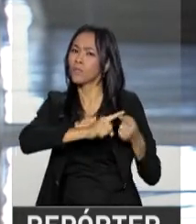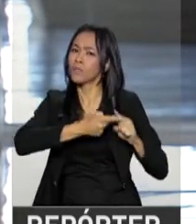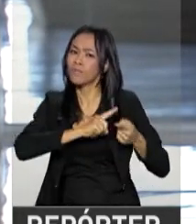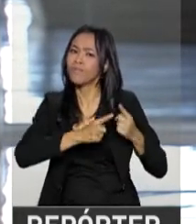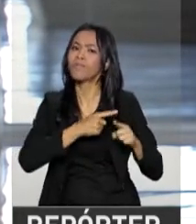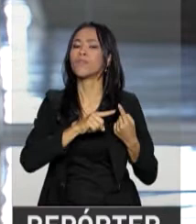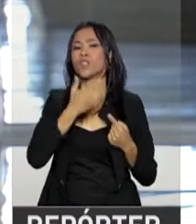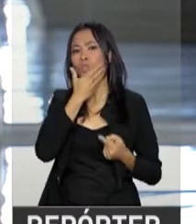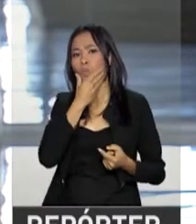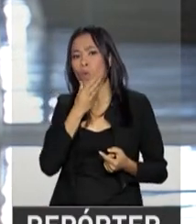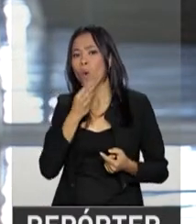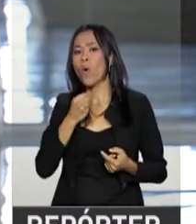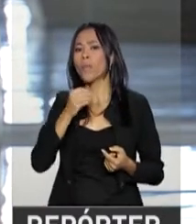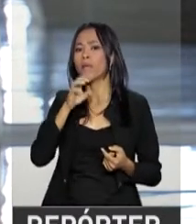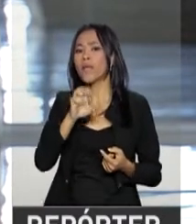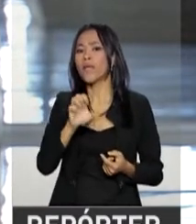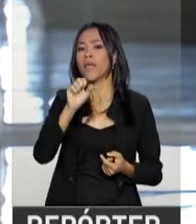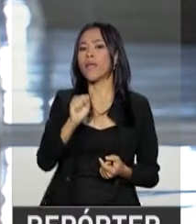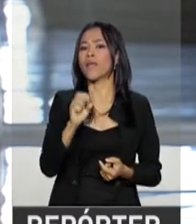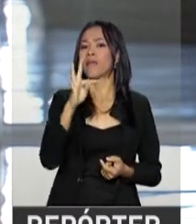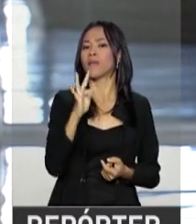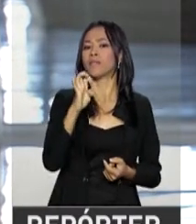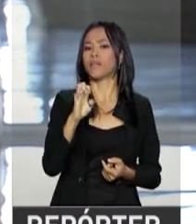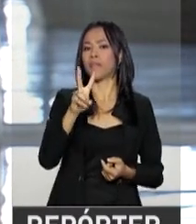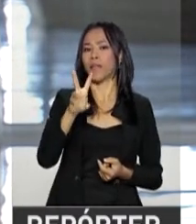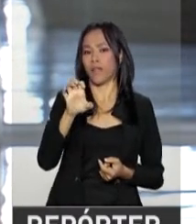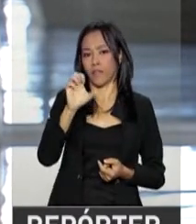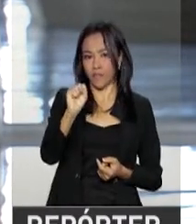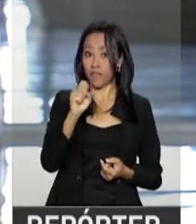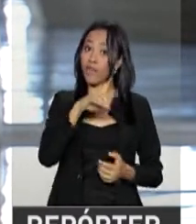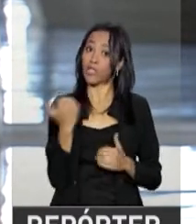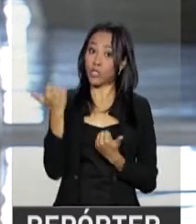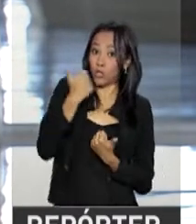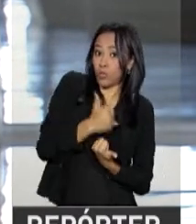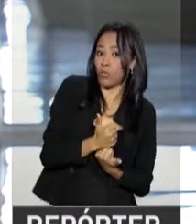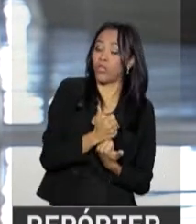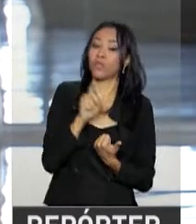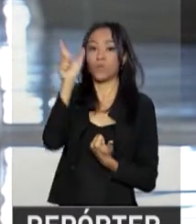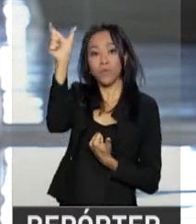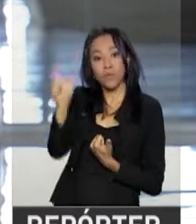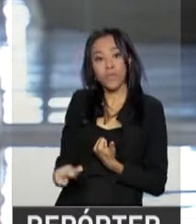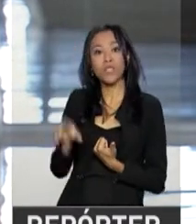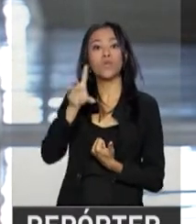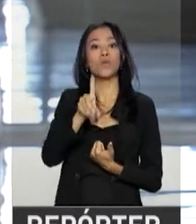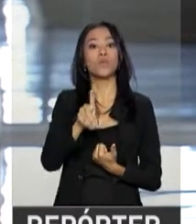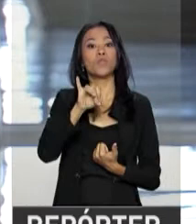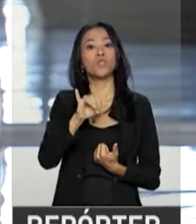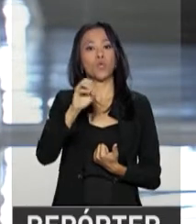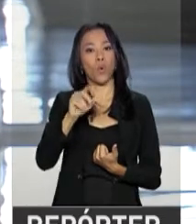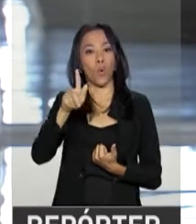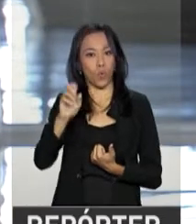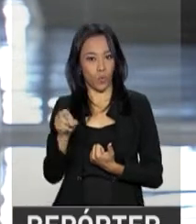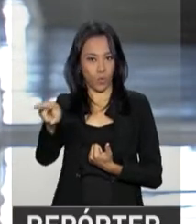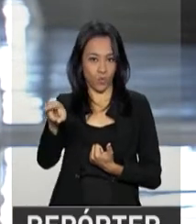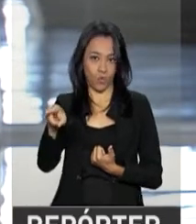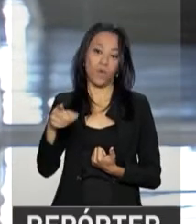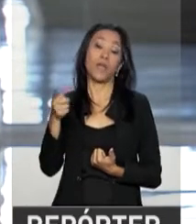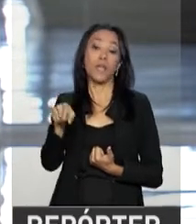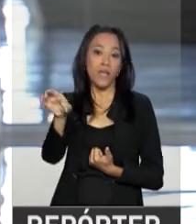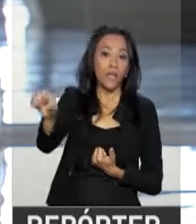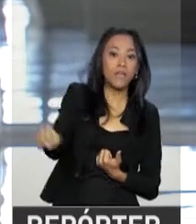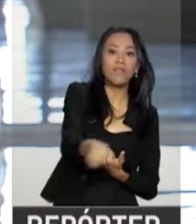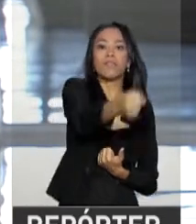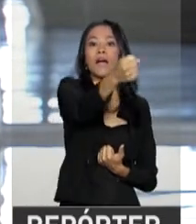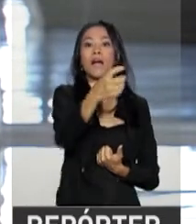o de Esteves Conalgo. Ele vai substituir Diogo Oliveira no Ministério do Planejamento. Diogo segue para a presidência